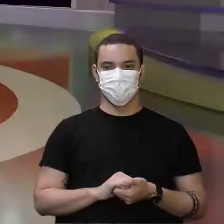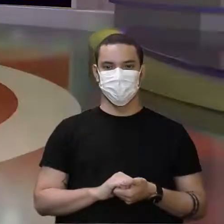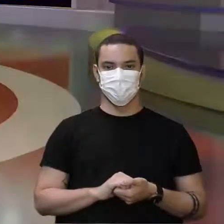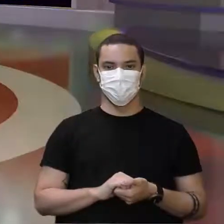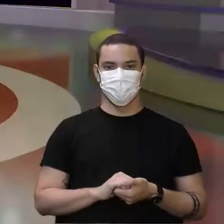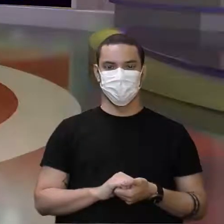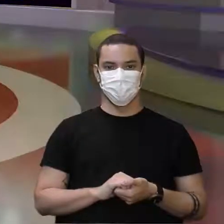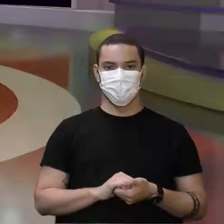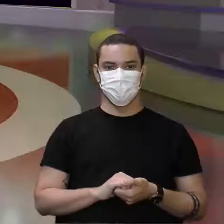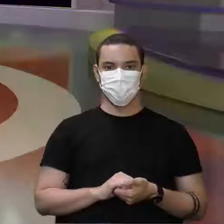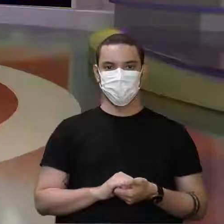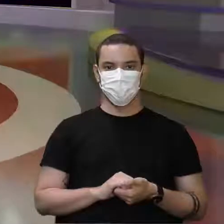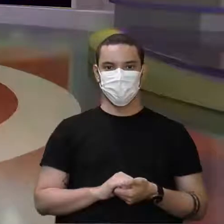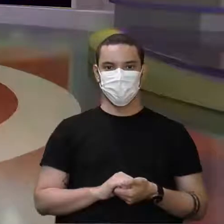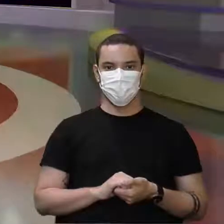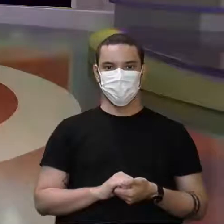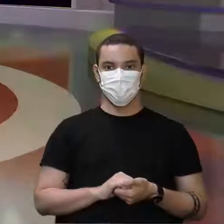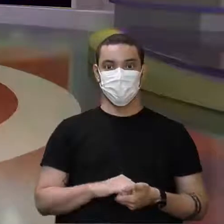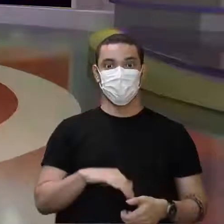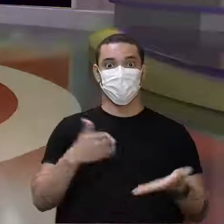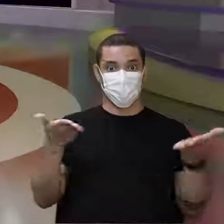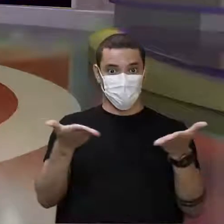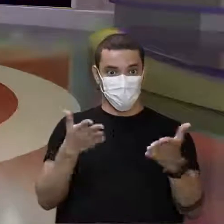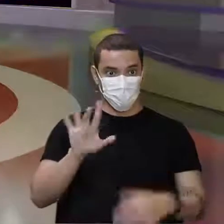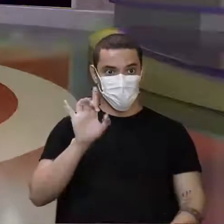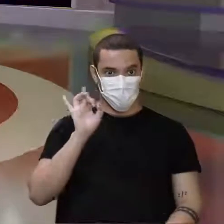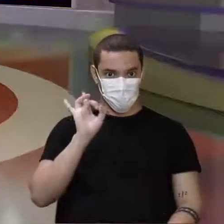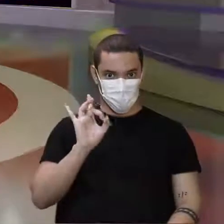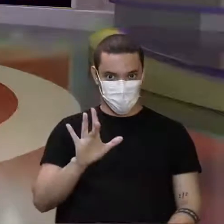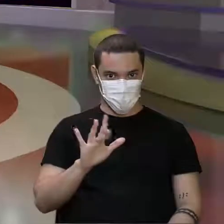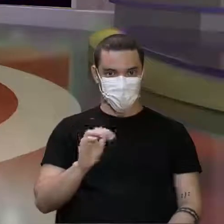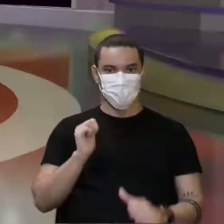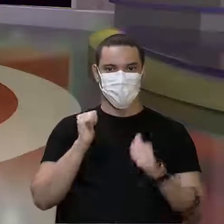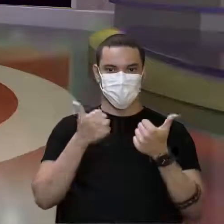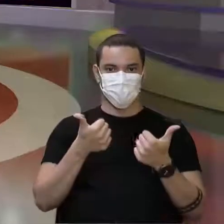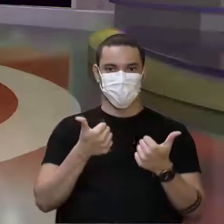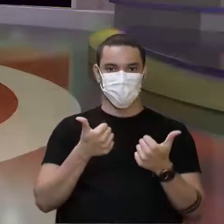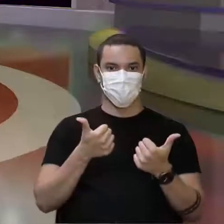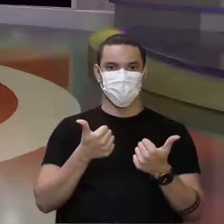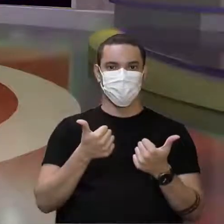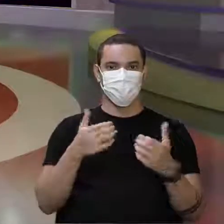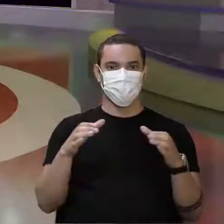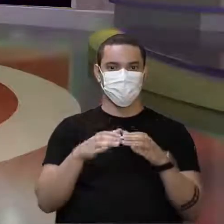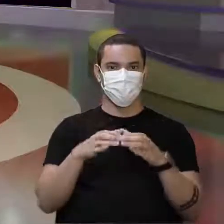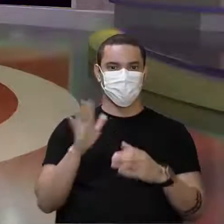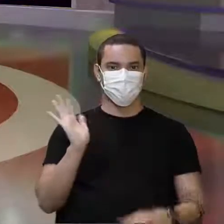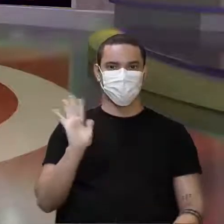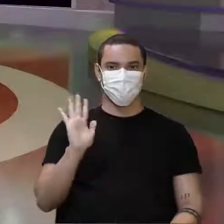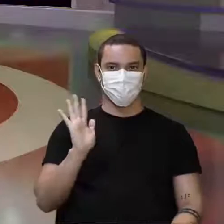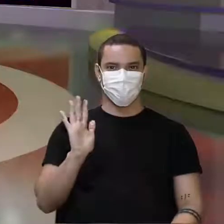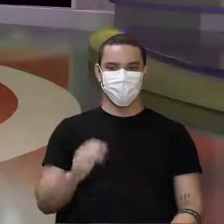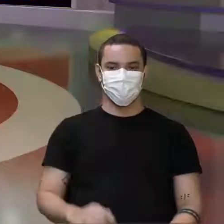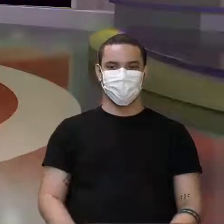And that's it for today, folks. Por hoje é só, pessoal. See you next class. Bye, bye.